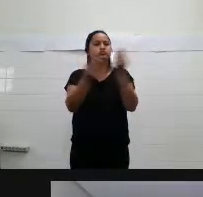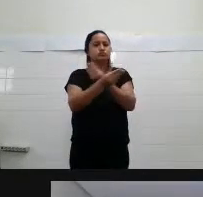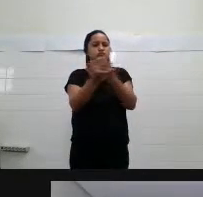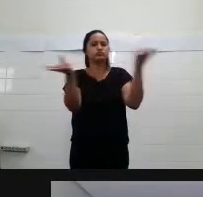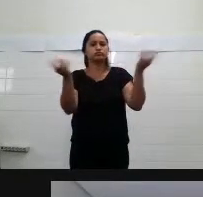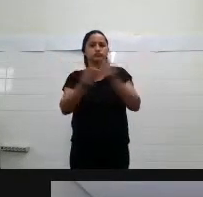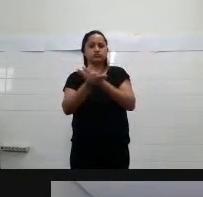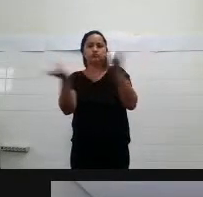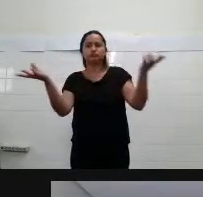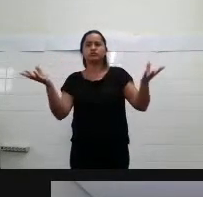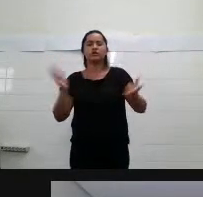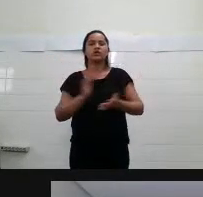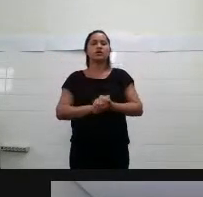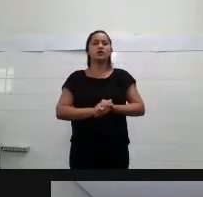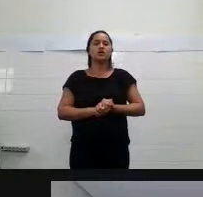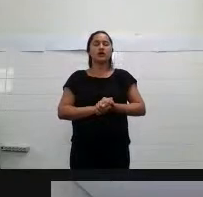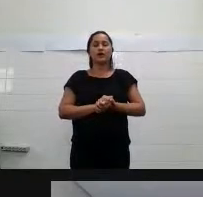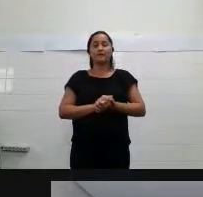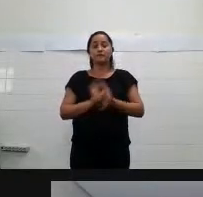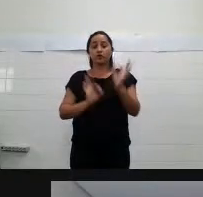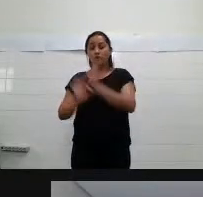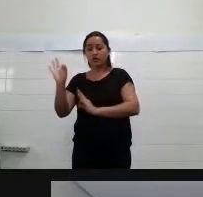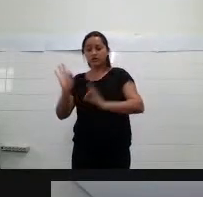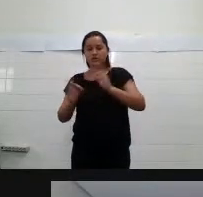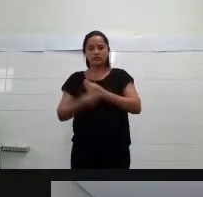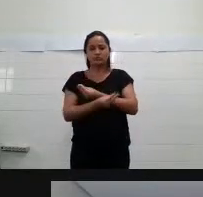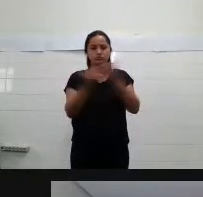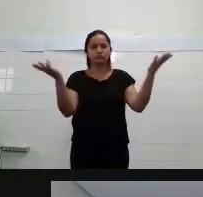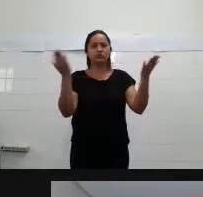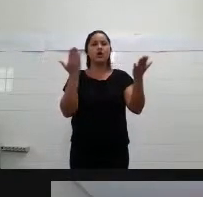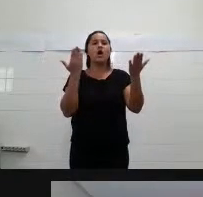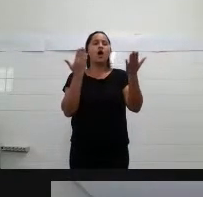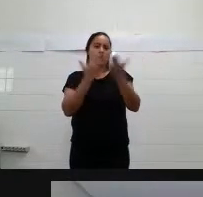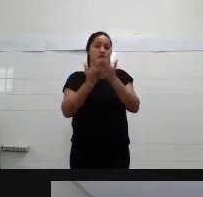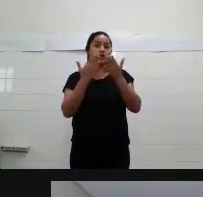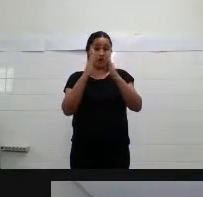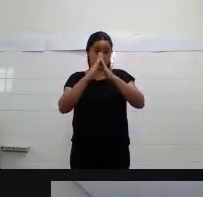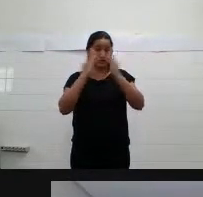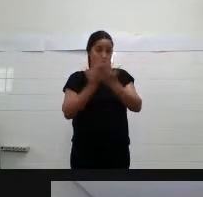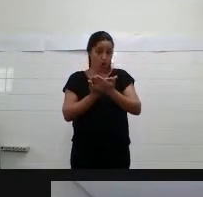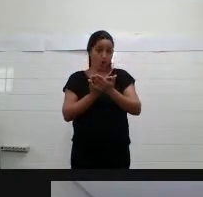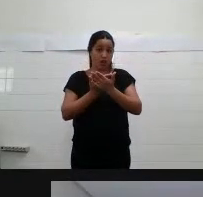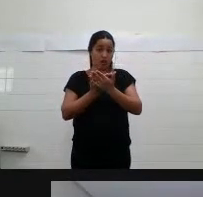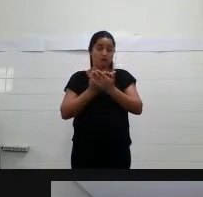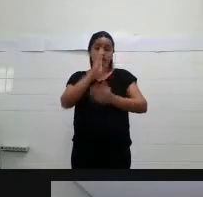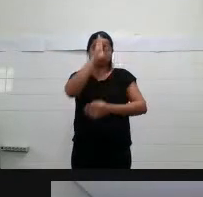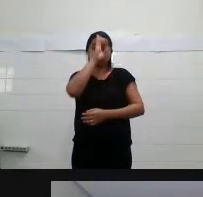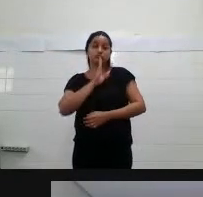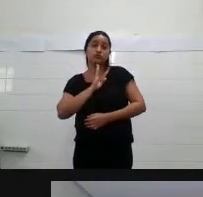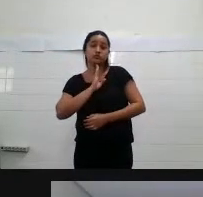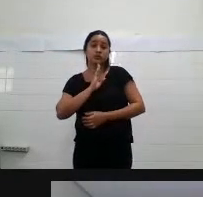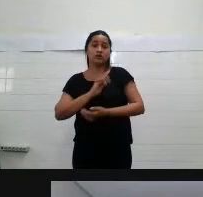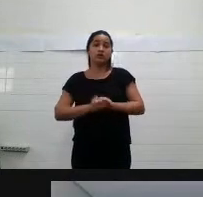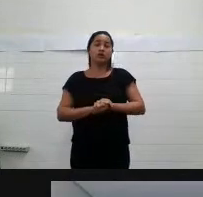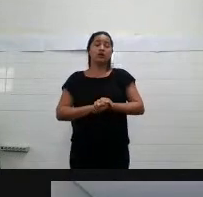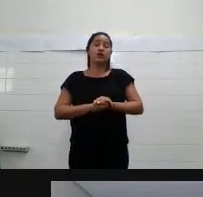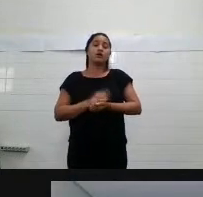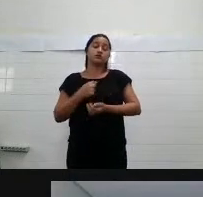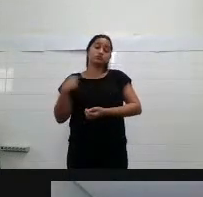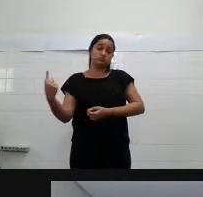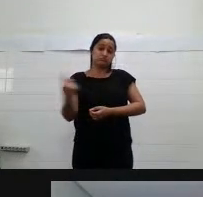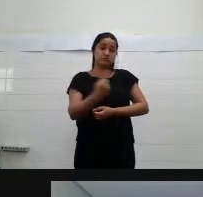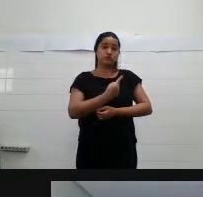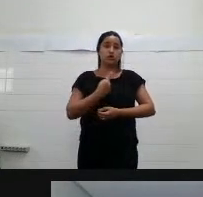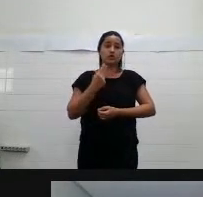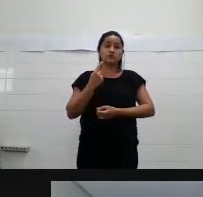ela foi desenhada para ser distribuída para as escolas públicas. Tanto é que nós, que contribuímos para os verbetes, não